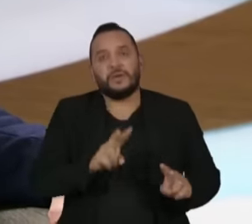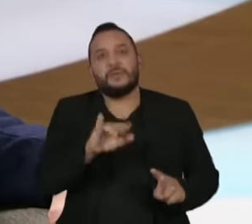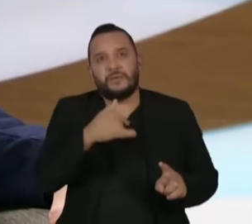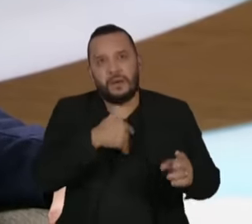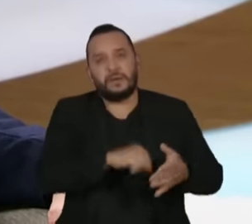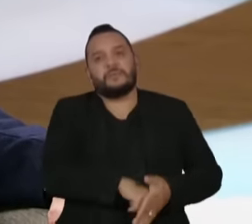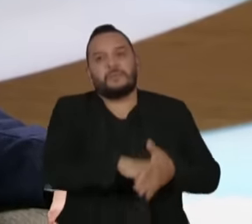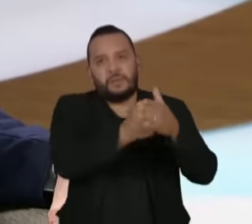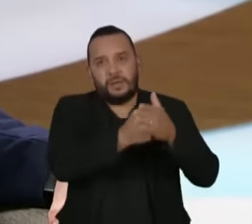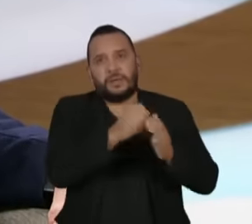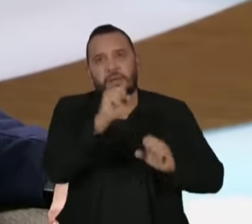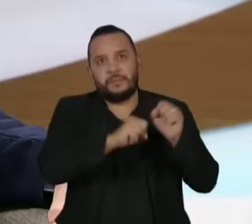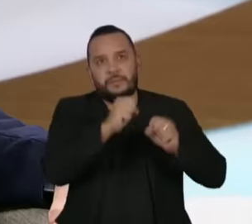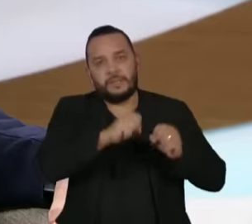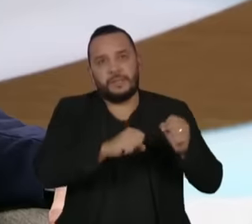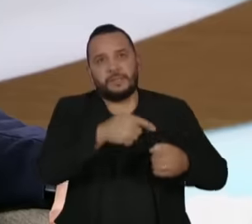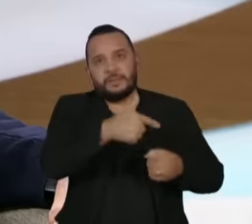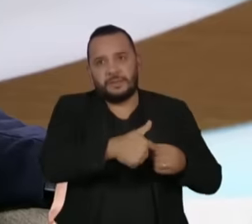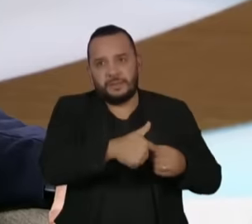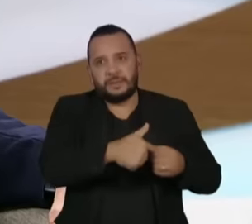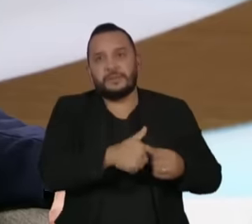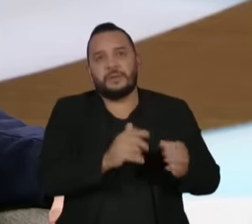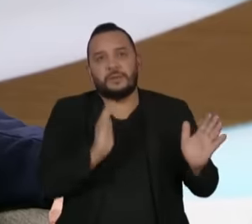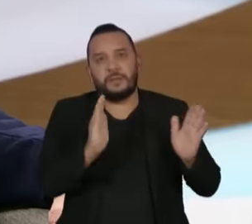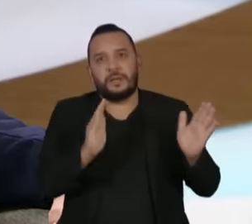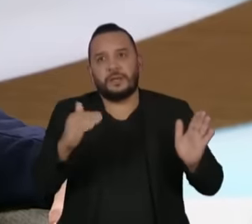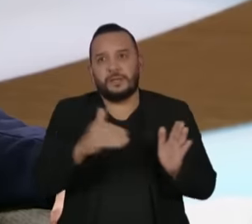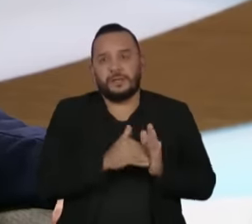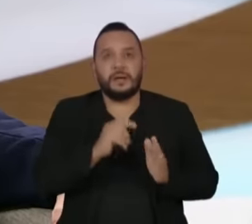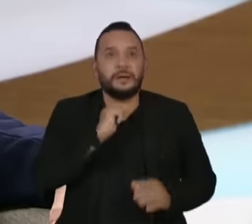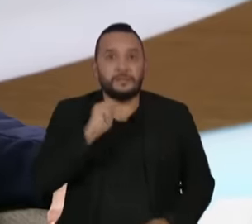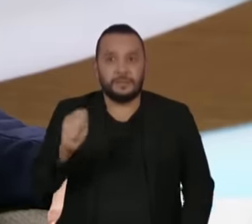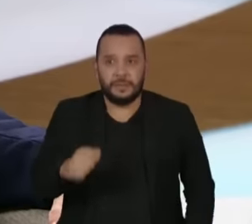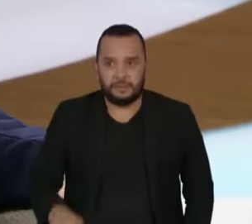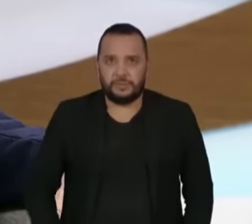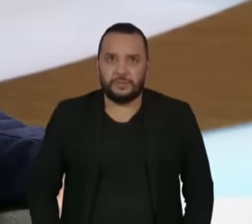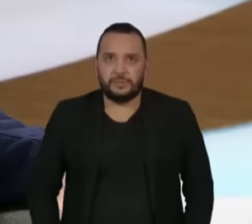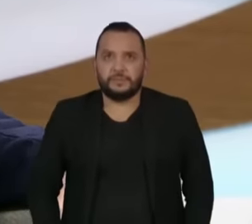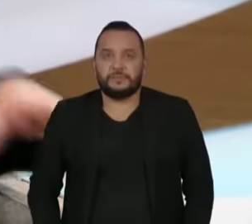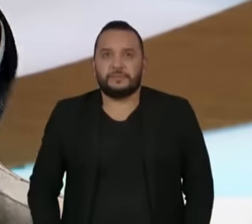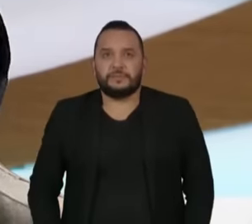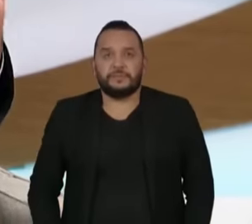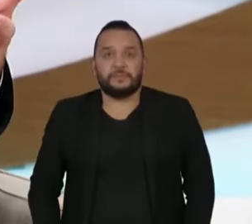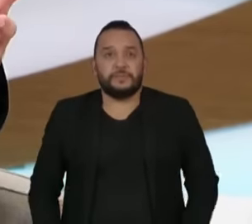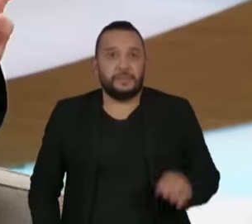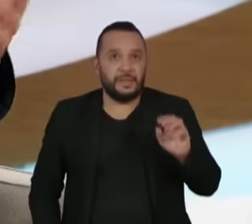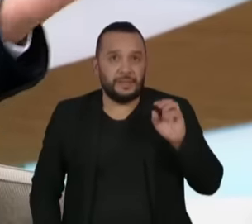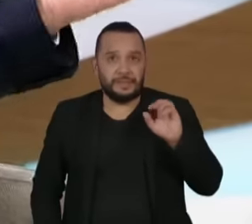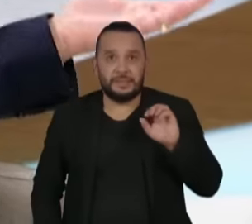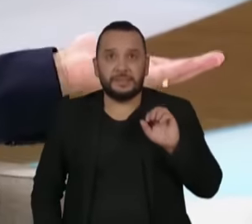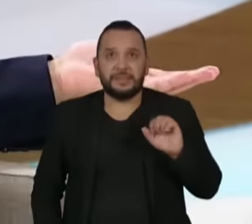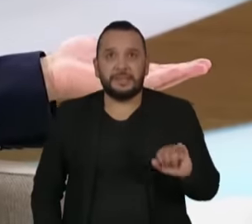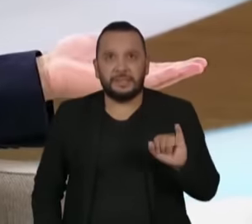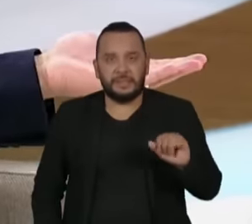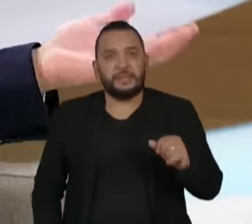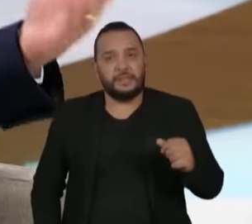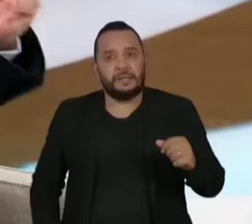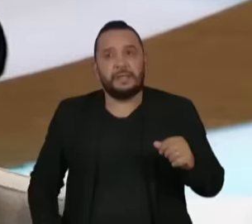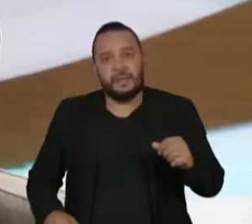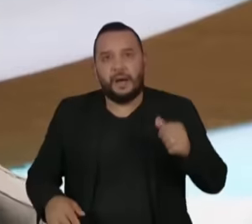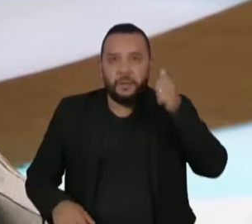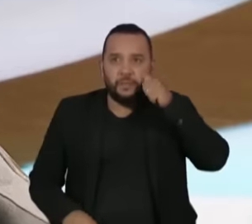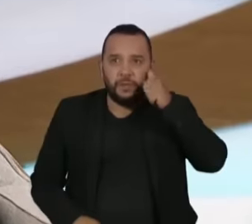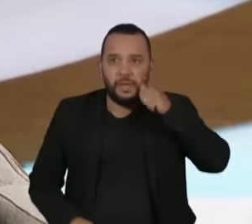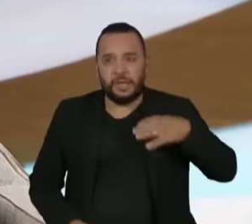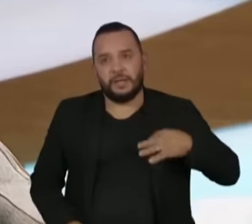petrolíferas venezuelanas. Deu prazo para até abril desse ano, caso a Corina Machado não seja autorizada a concorrer nas eleições da